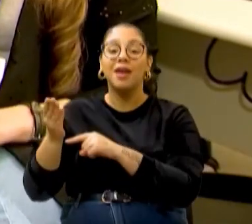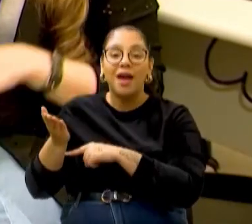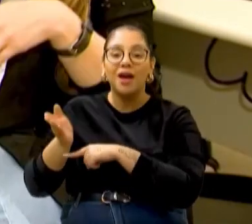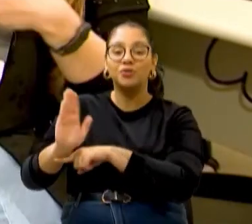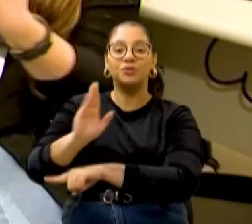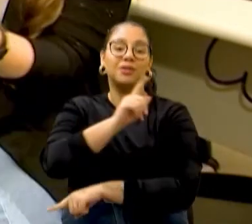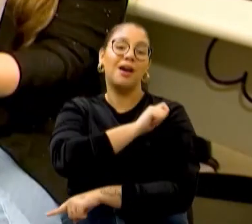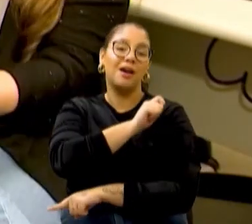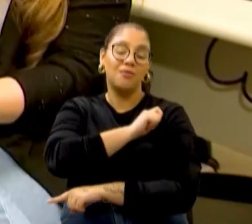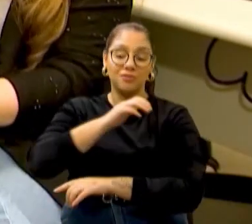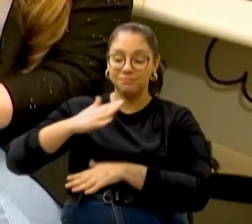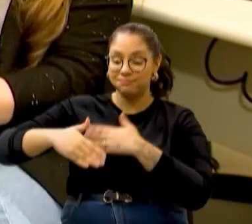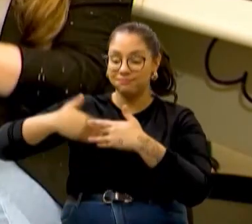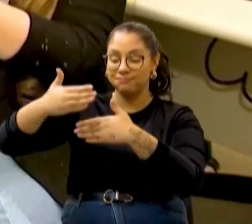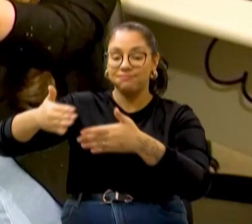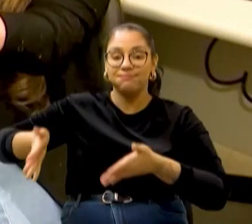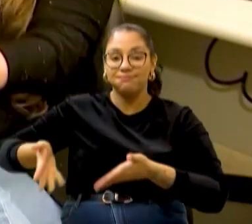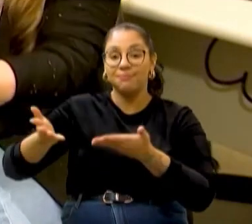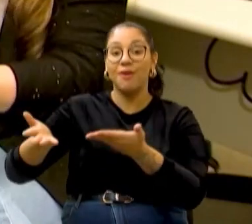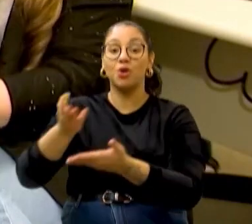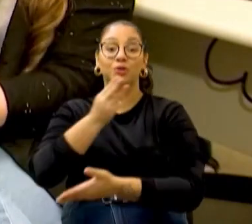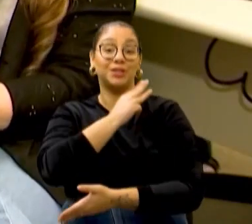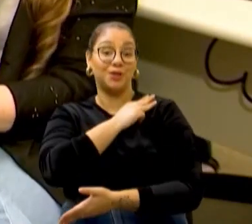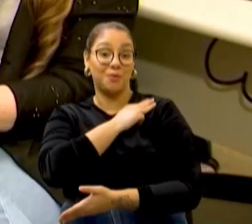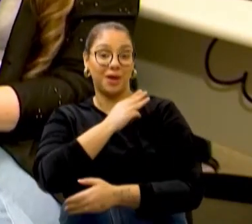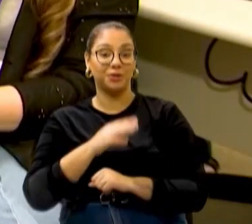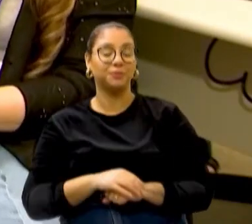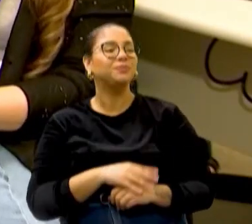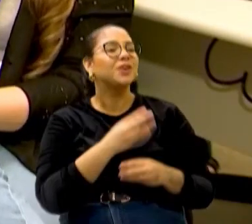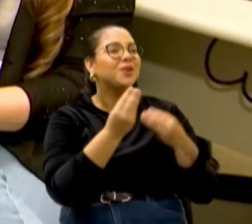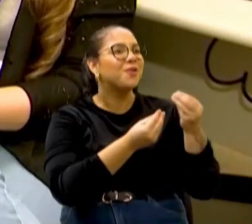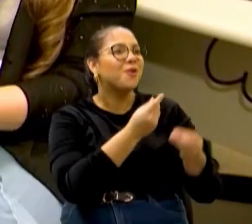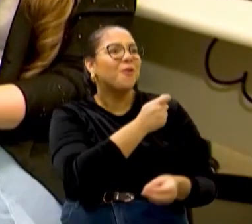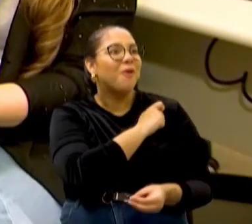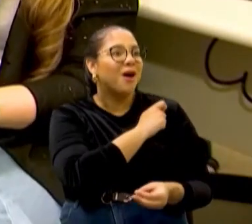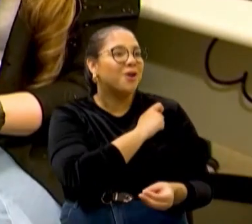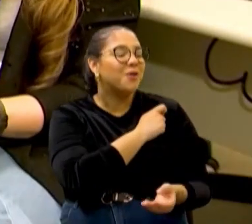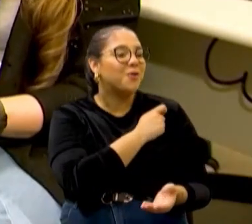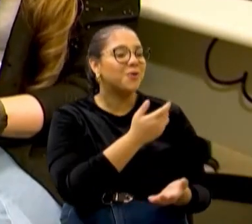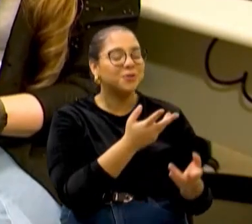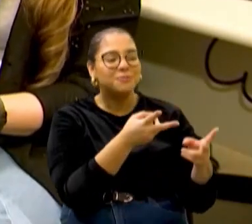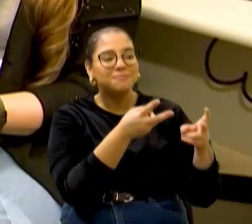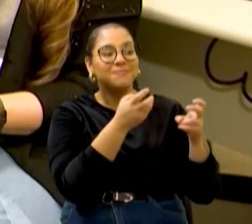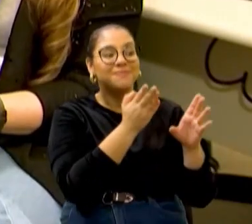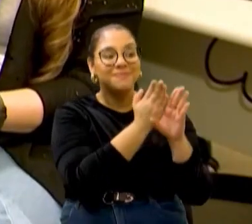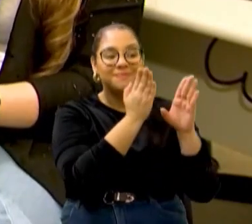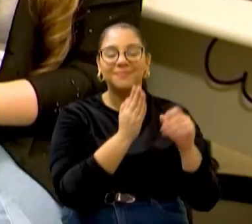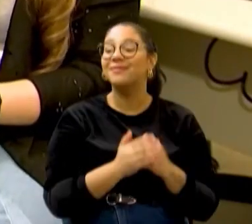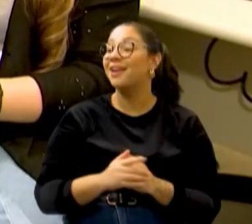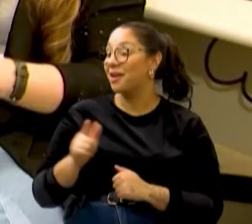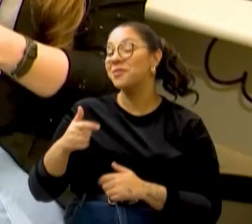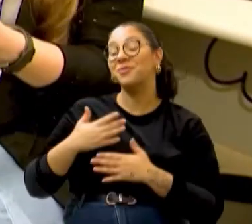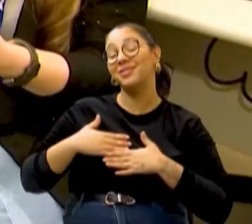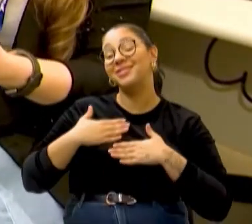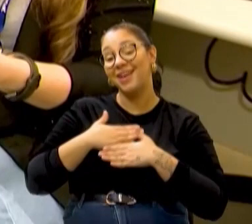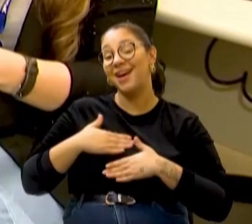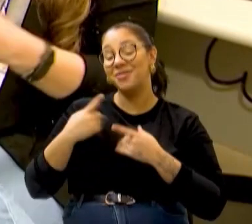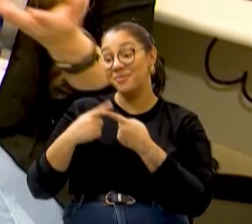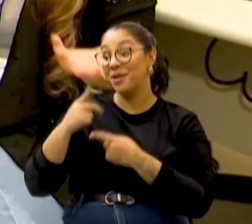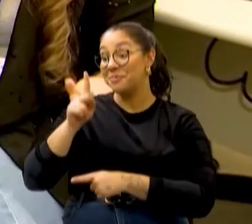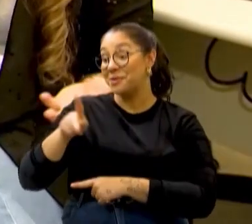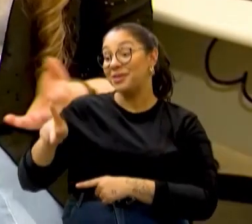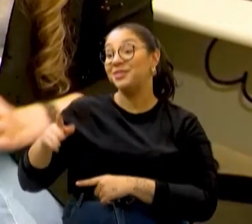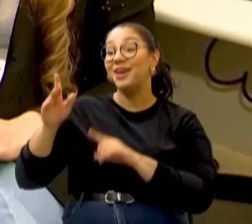principal é ajudar então nós vamos a desenvolver as no ensino médio como os alunos reagiram conta pra gente